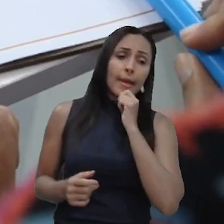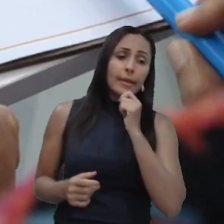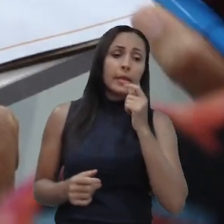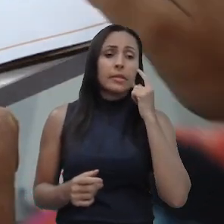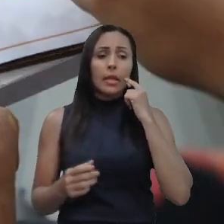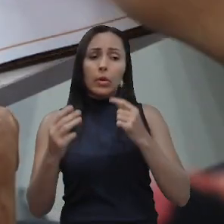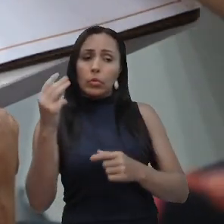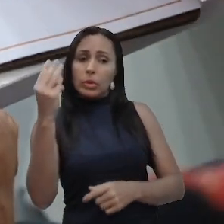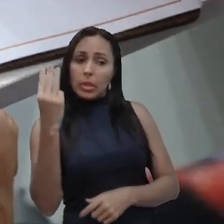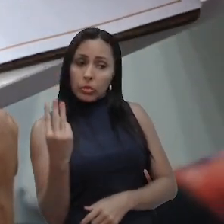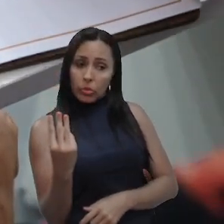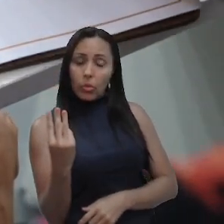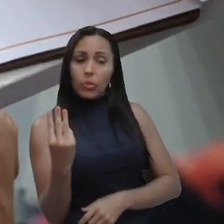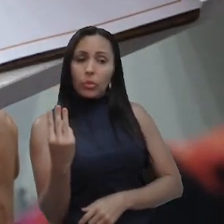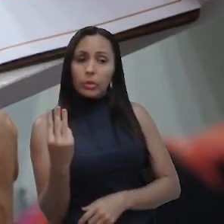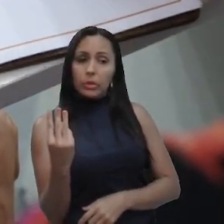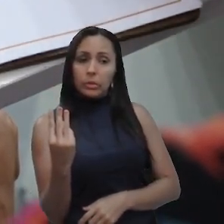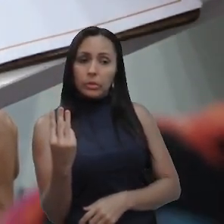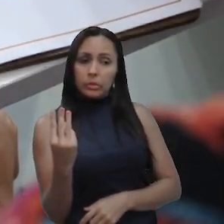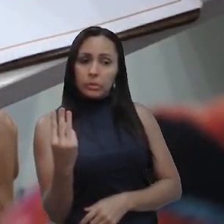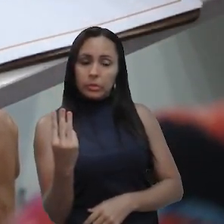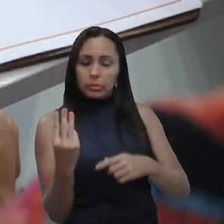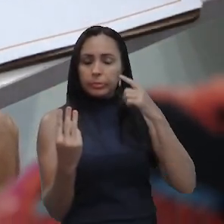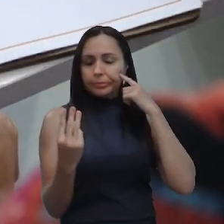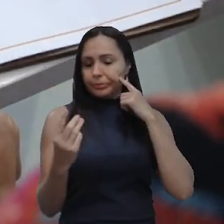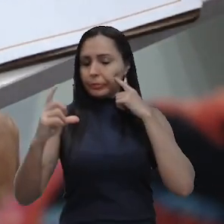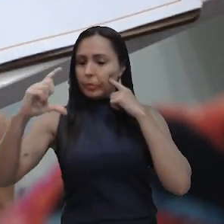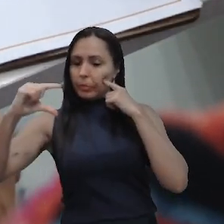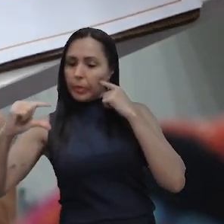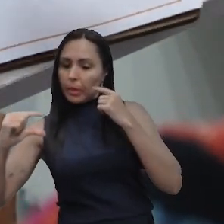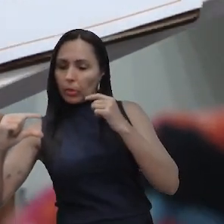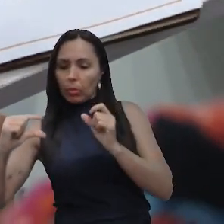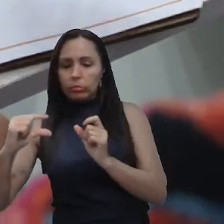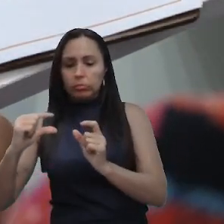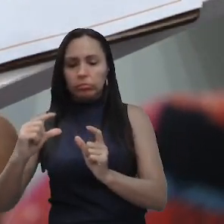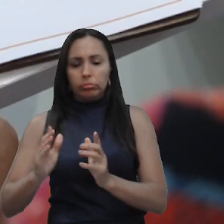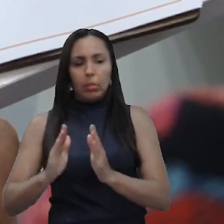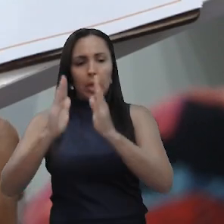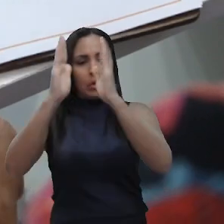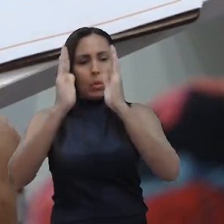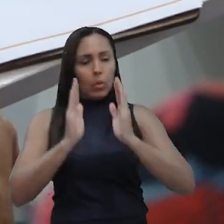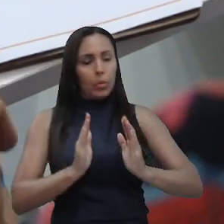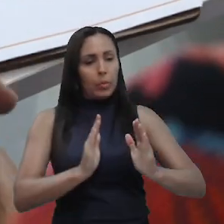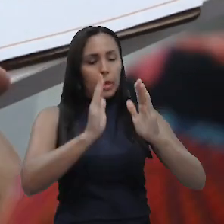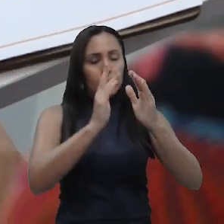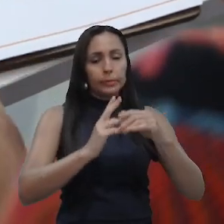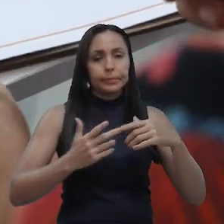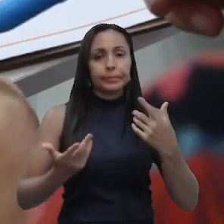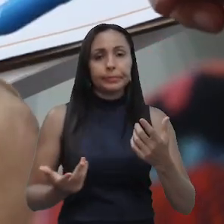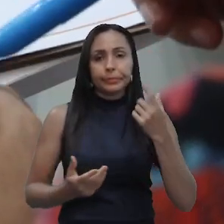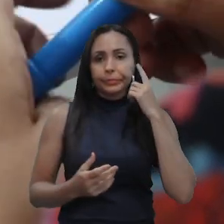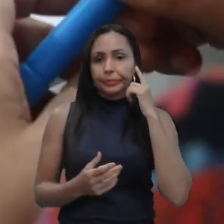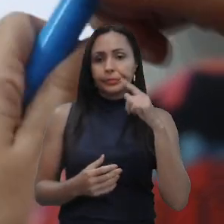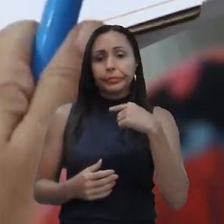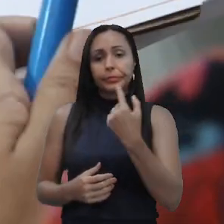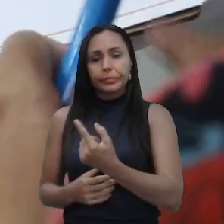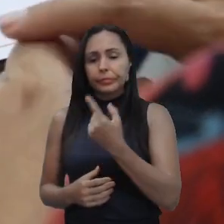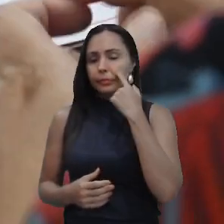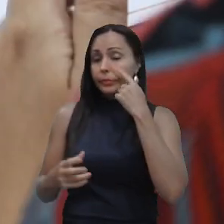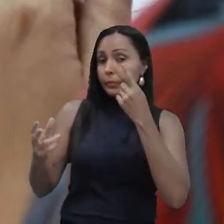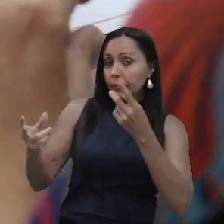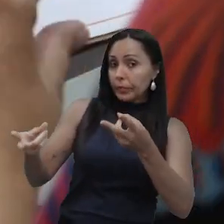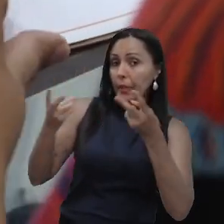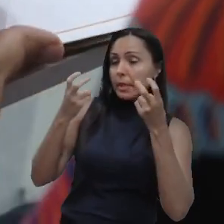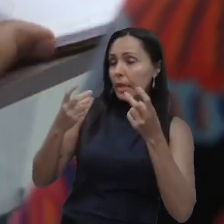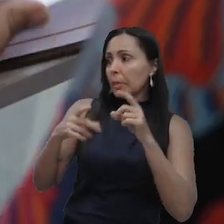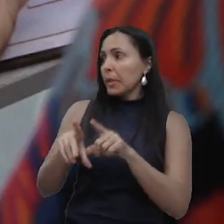3 colunas. A gente teria uma coluna menor e 2 colunas maiores. E aí diversificando quanto e mais